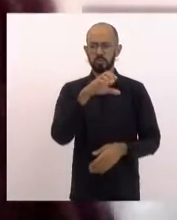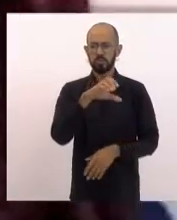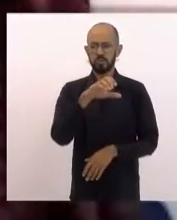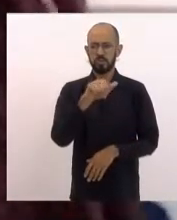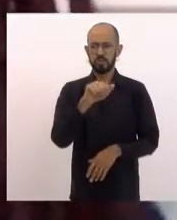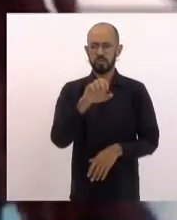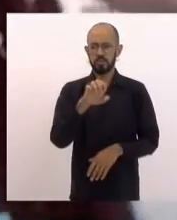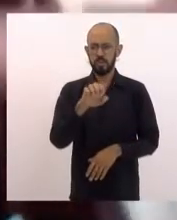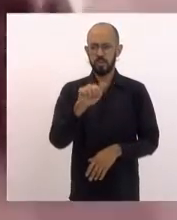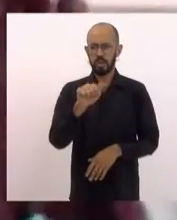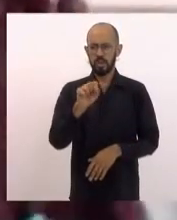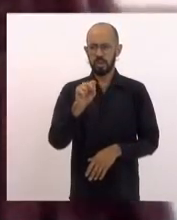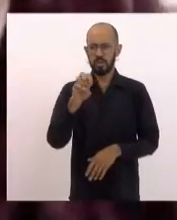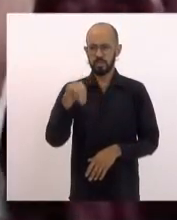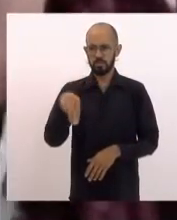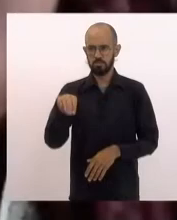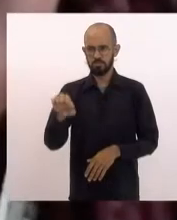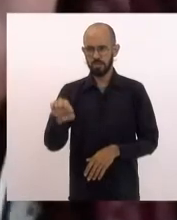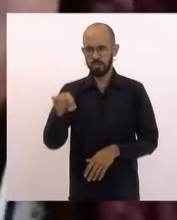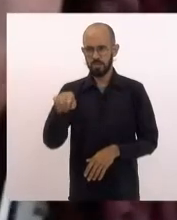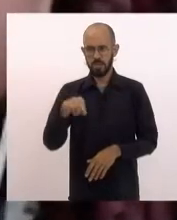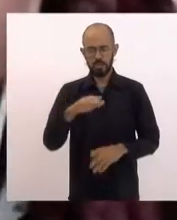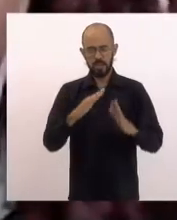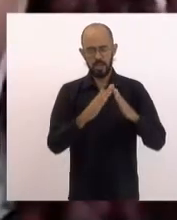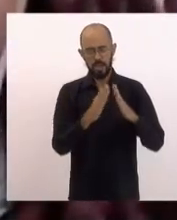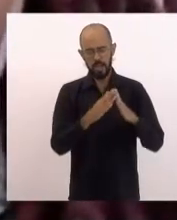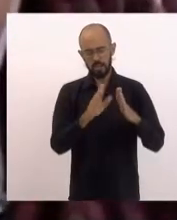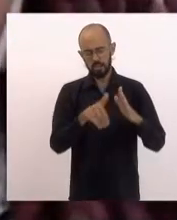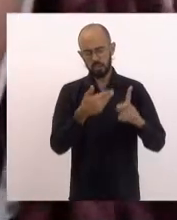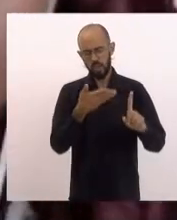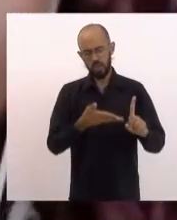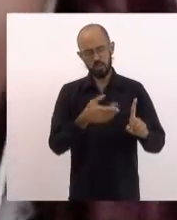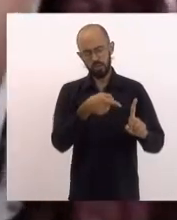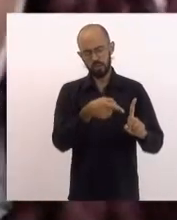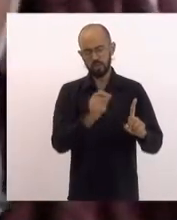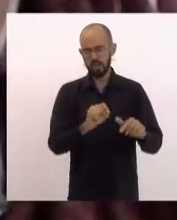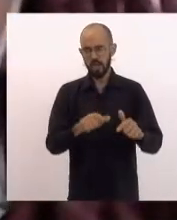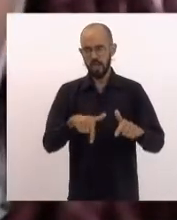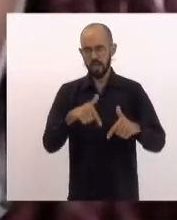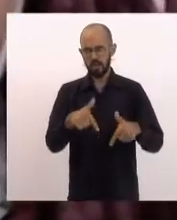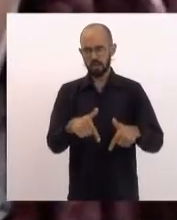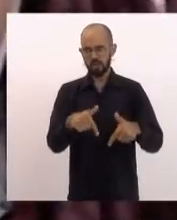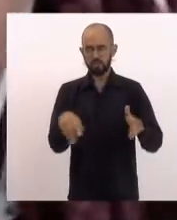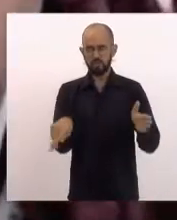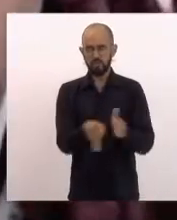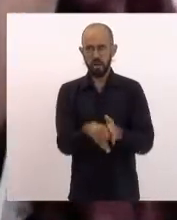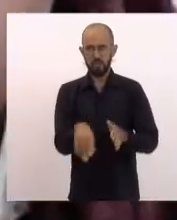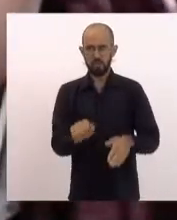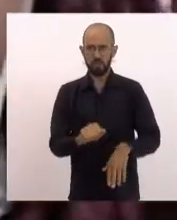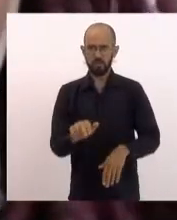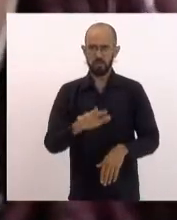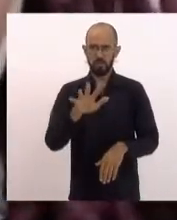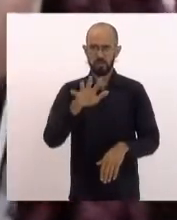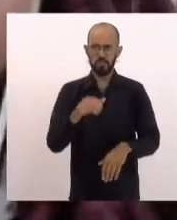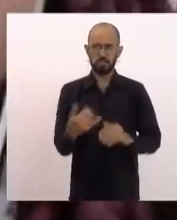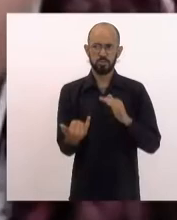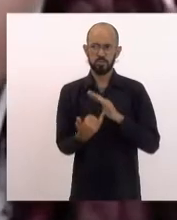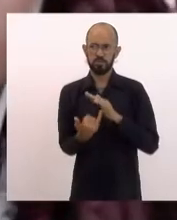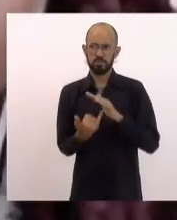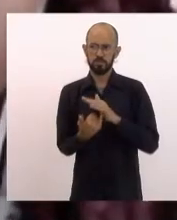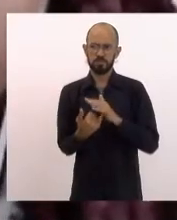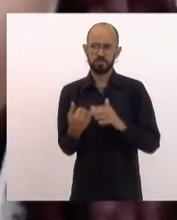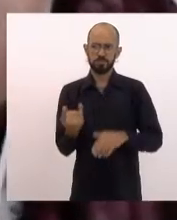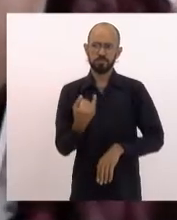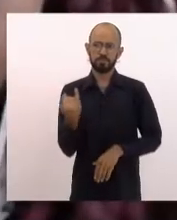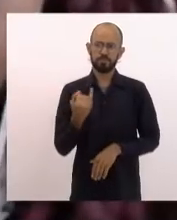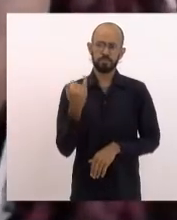né, dessa casa de reconhecer iniciativas oriundas da favela e instituições tão